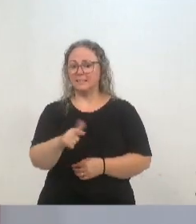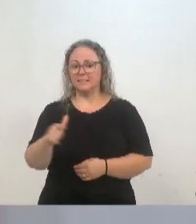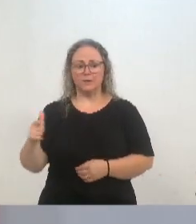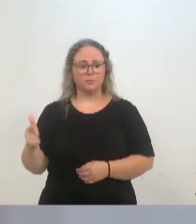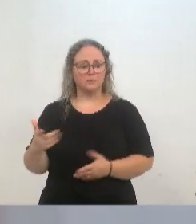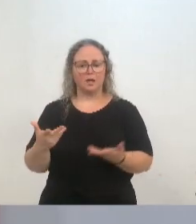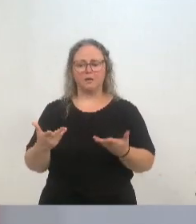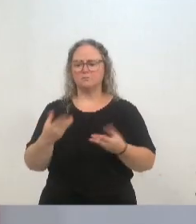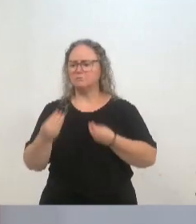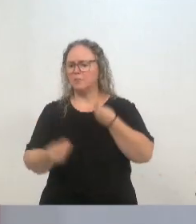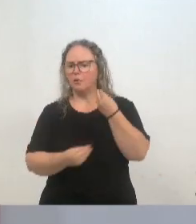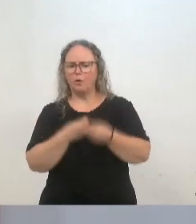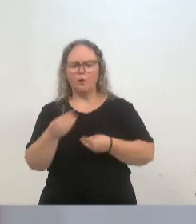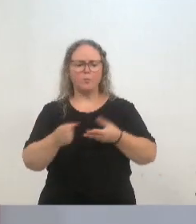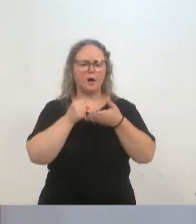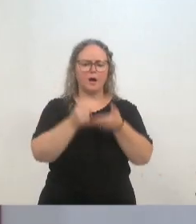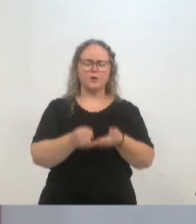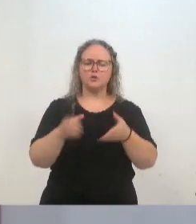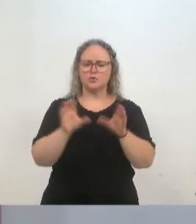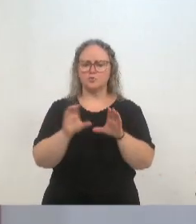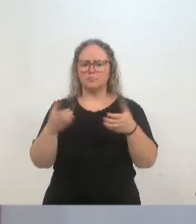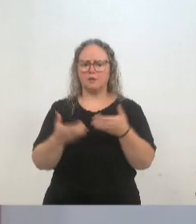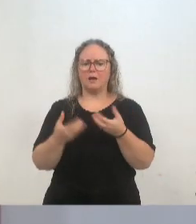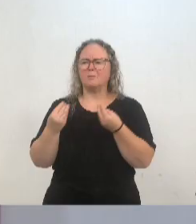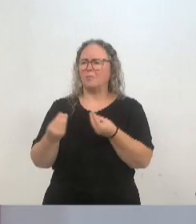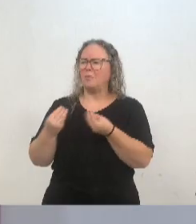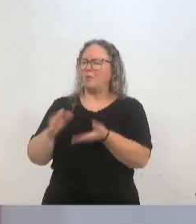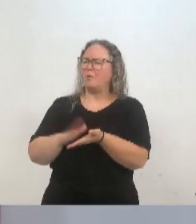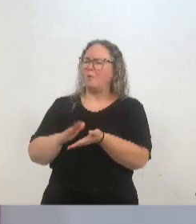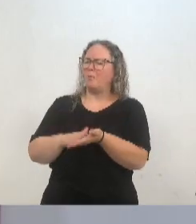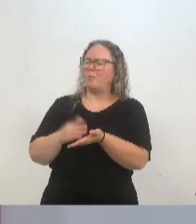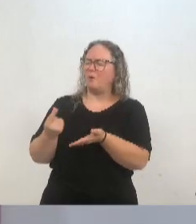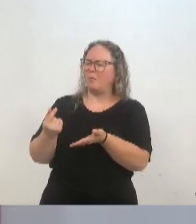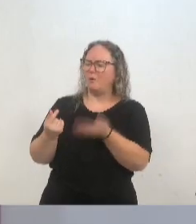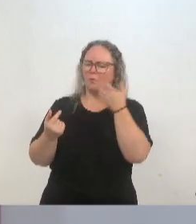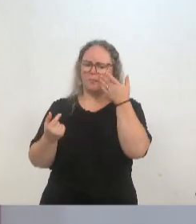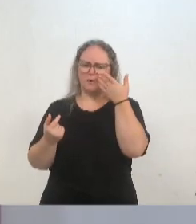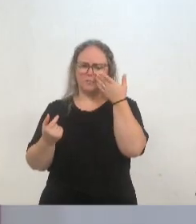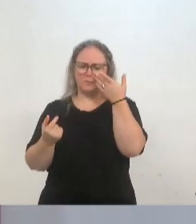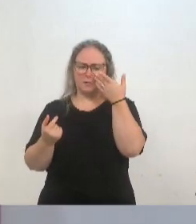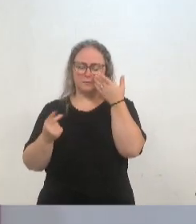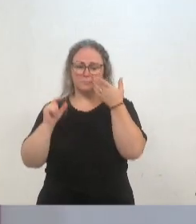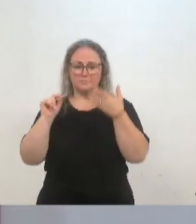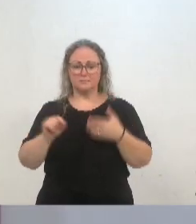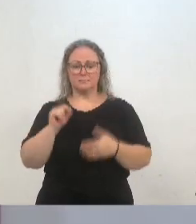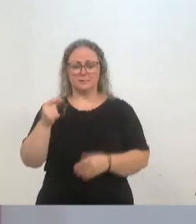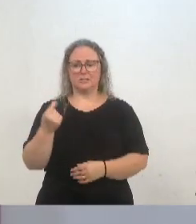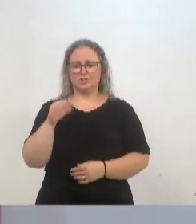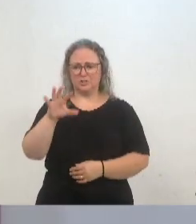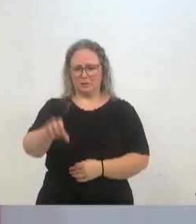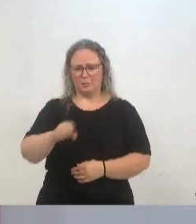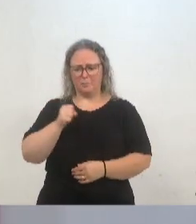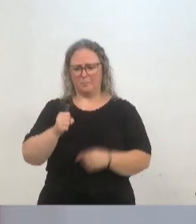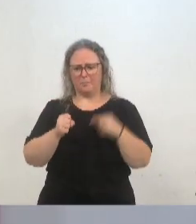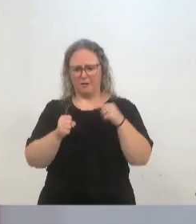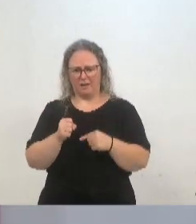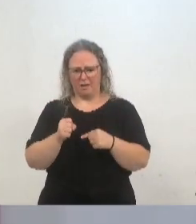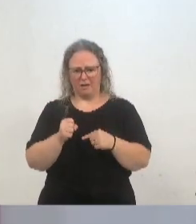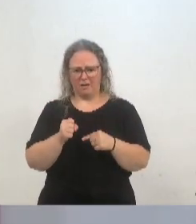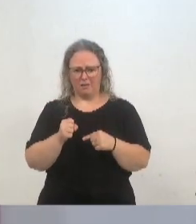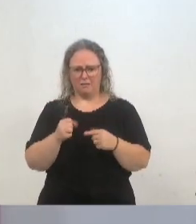uma medida mitigatória, para que exigir dinheiro? É uma maneira que a prefeitura está encontrando de arrancar dinheiro dos nossos